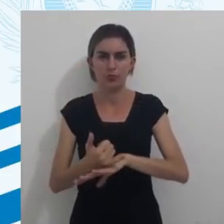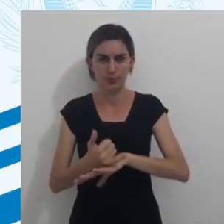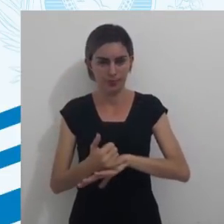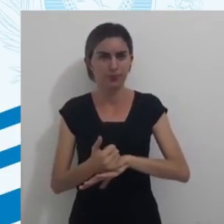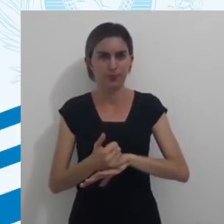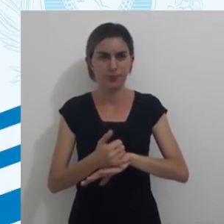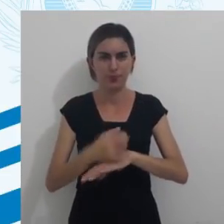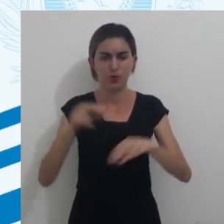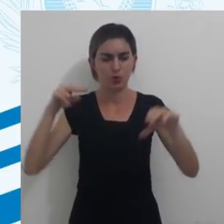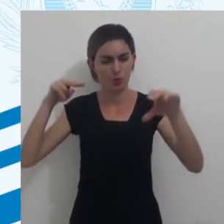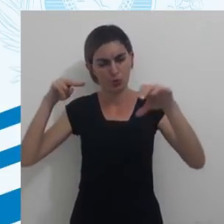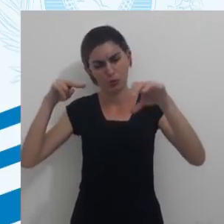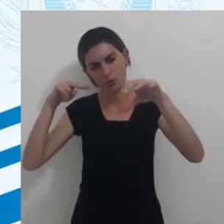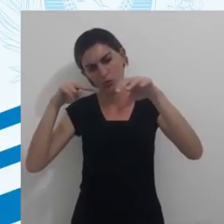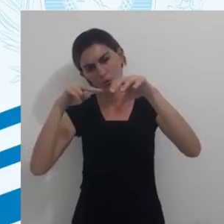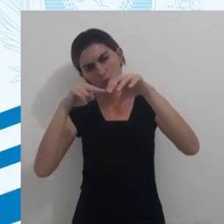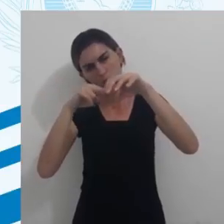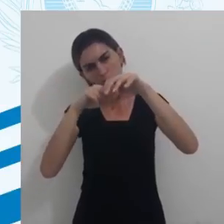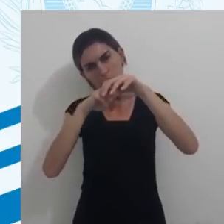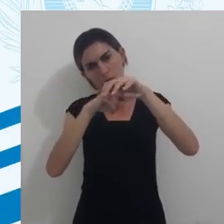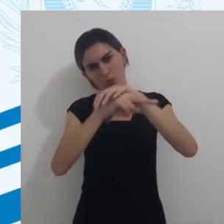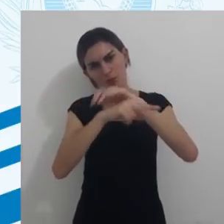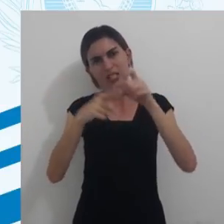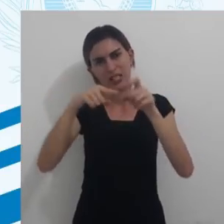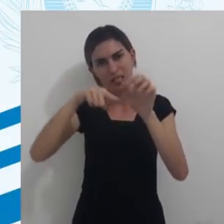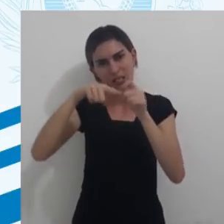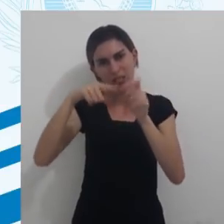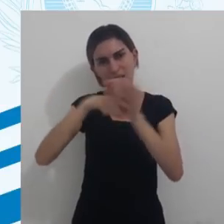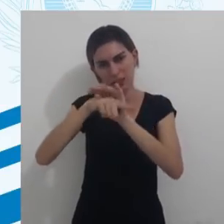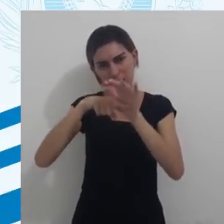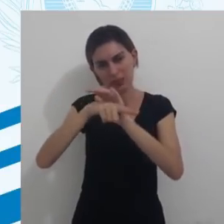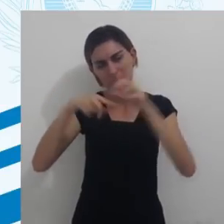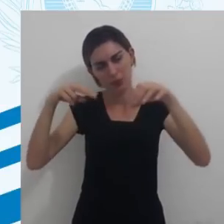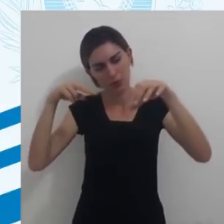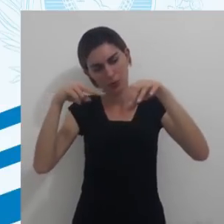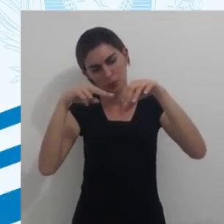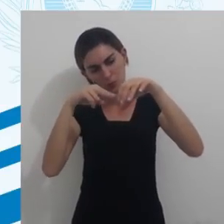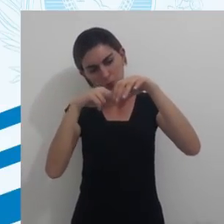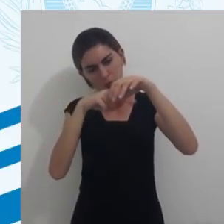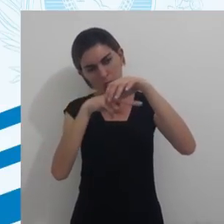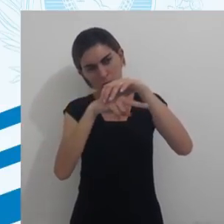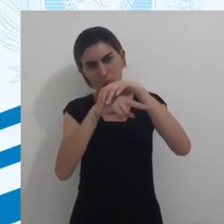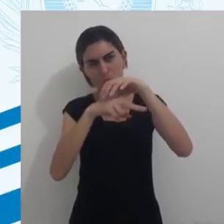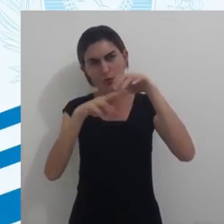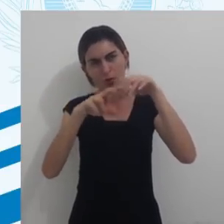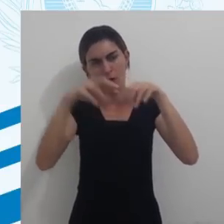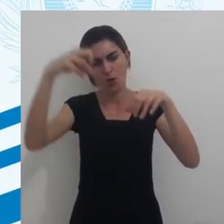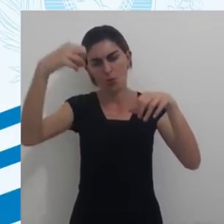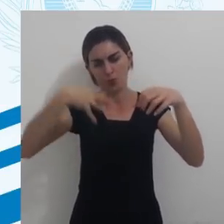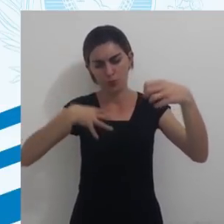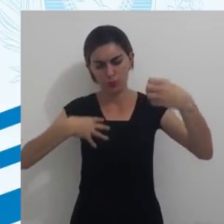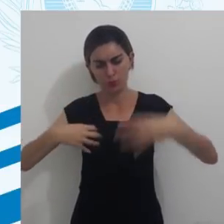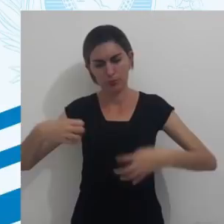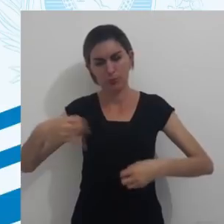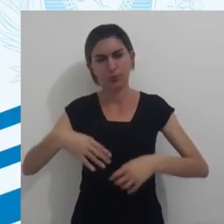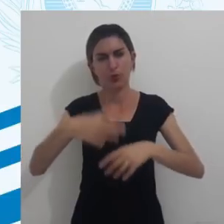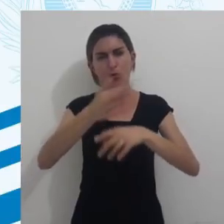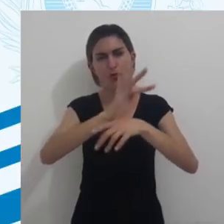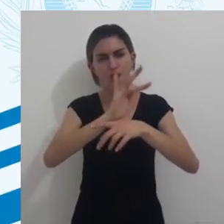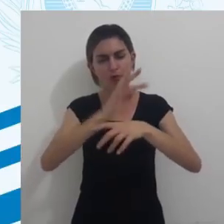A tomografia ela tem como princípio em ligar um tubo de raio-x a um